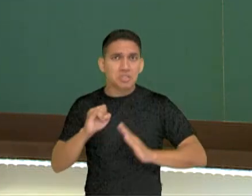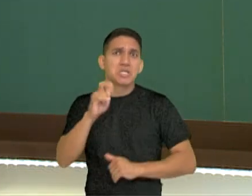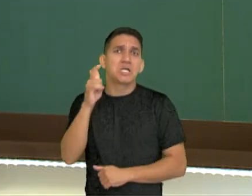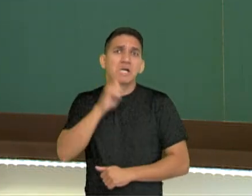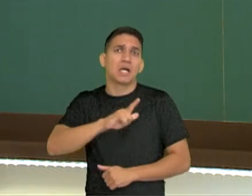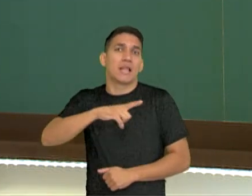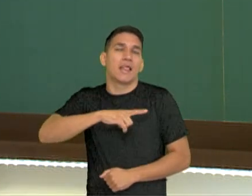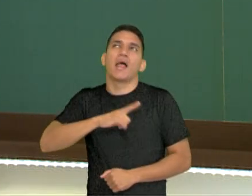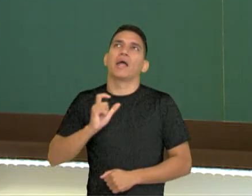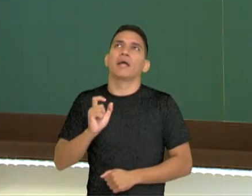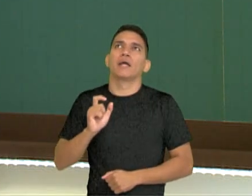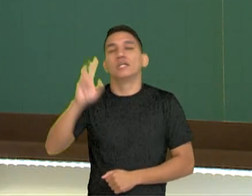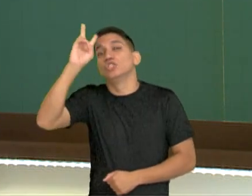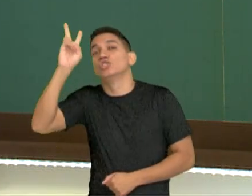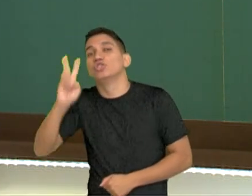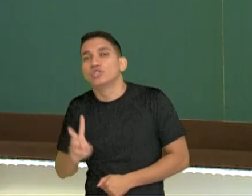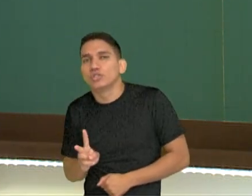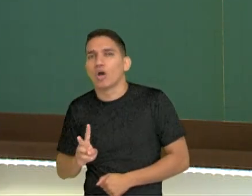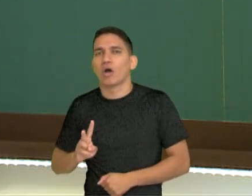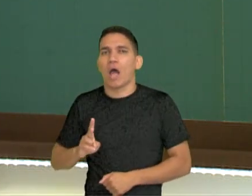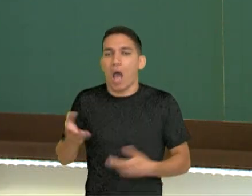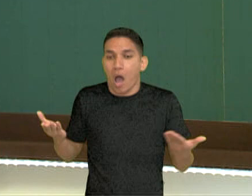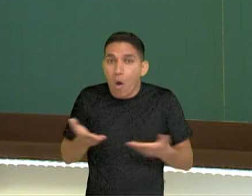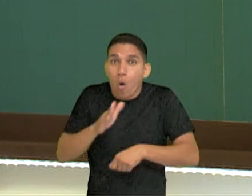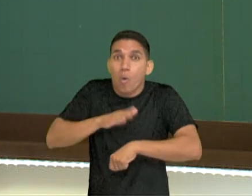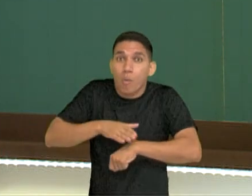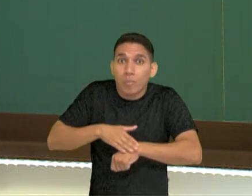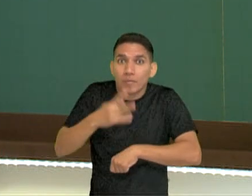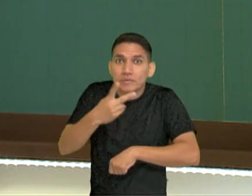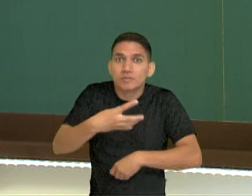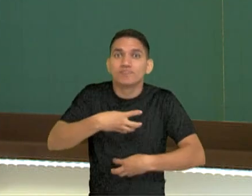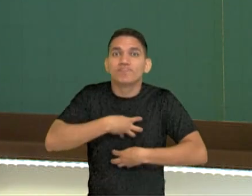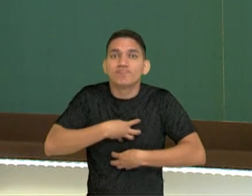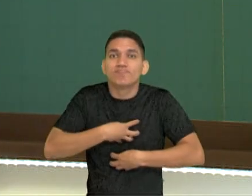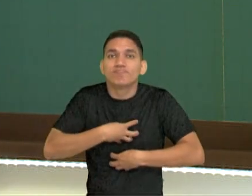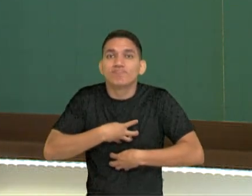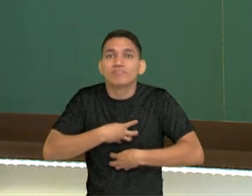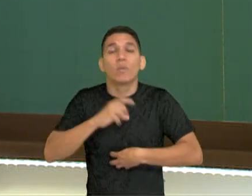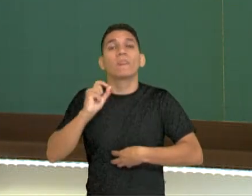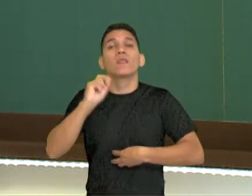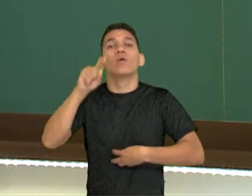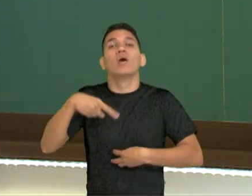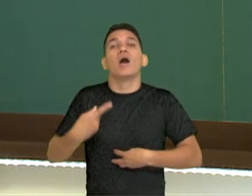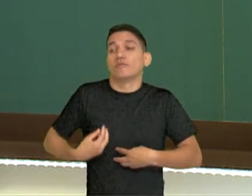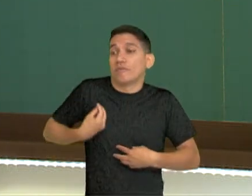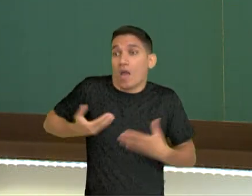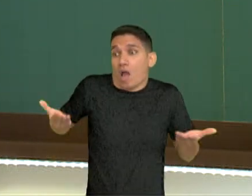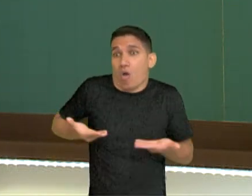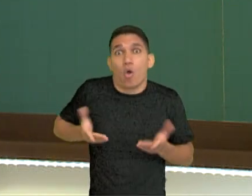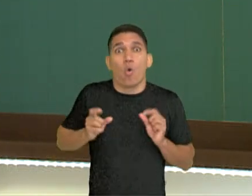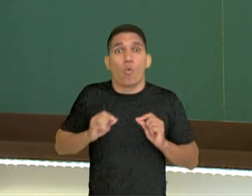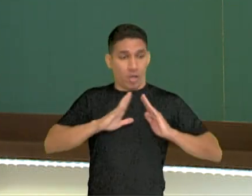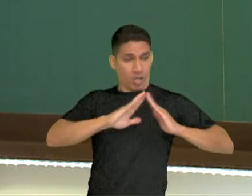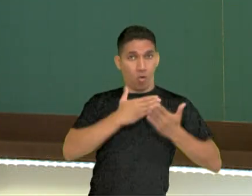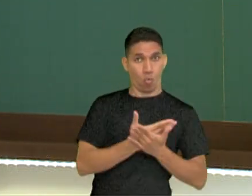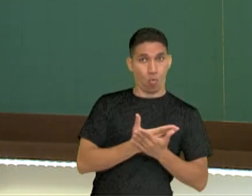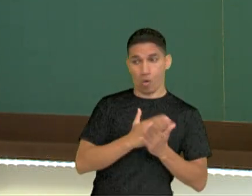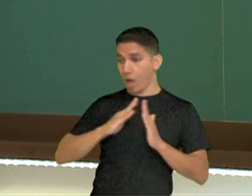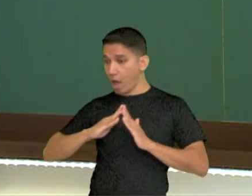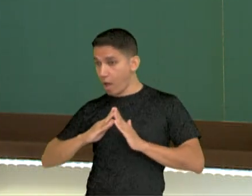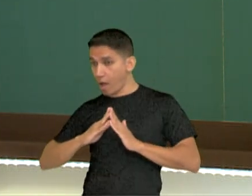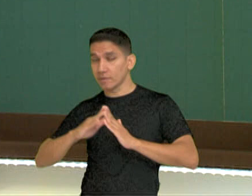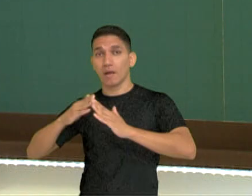uma história sobre o momento atual que você se encontra, né? Estou aonde? Estou na escola, estou em casa, estou